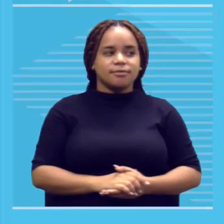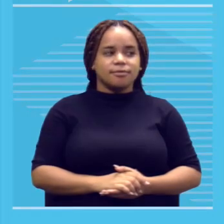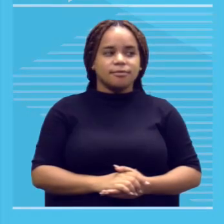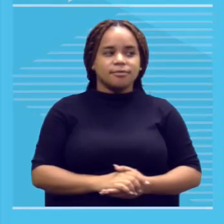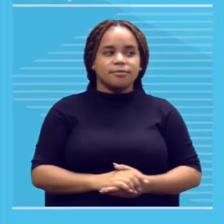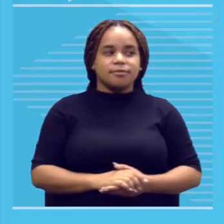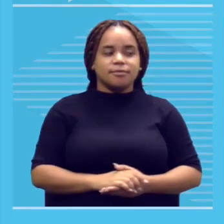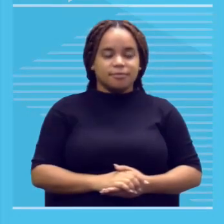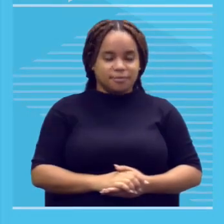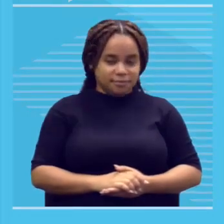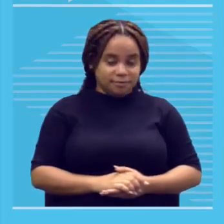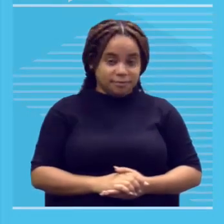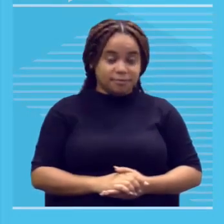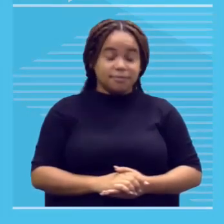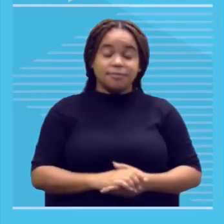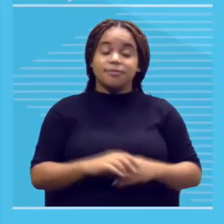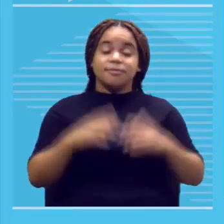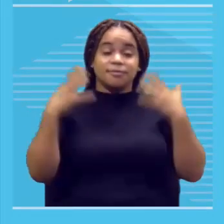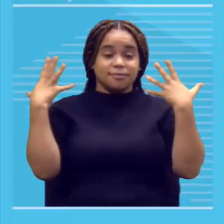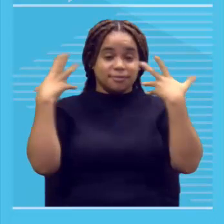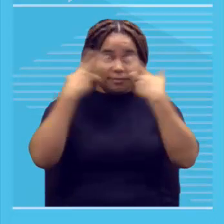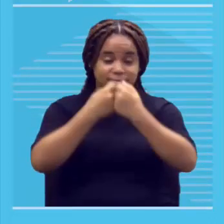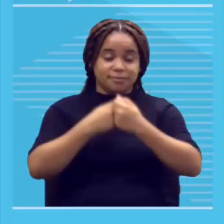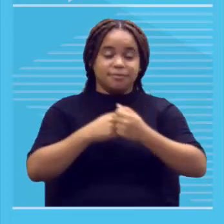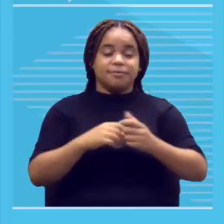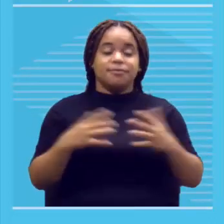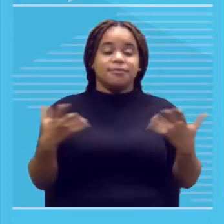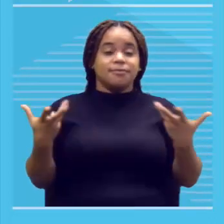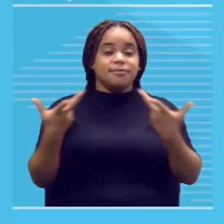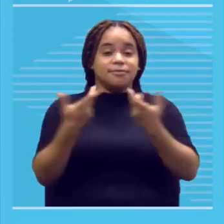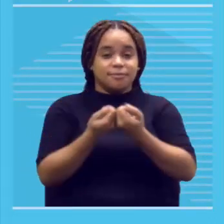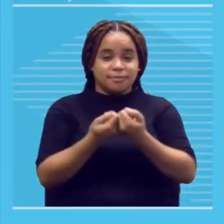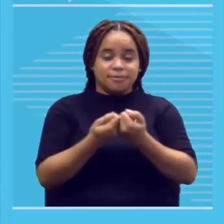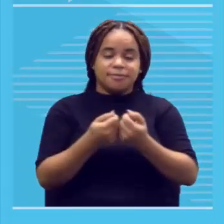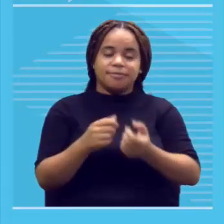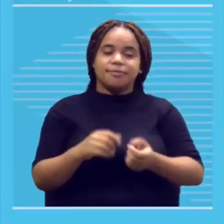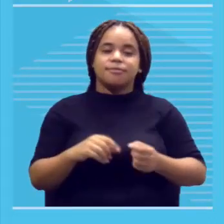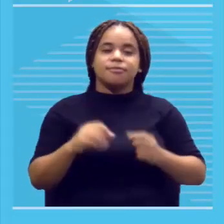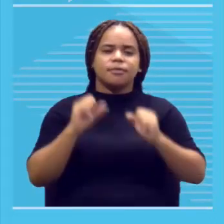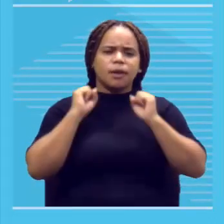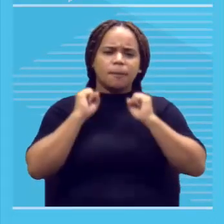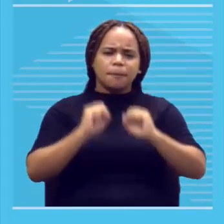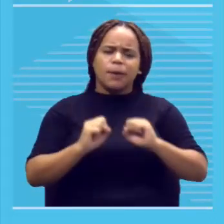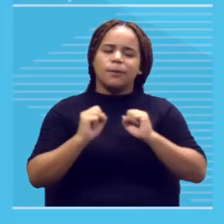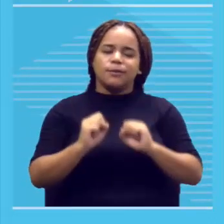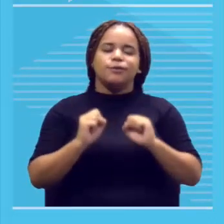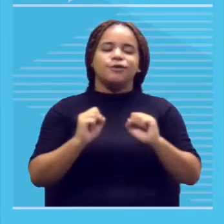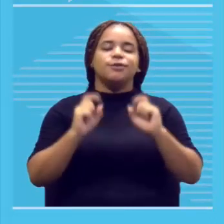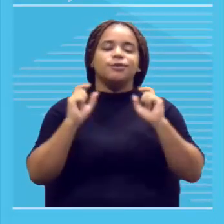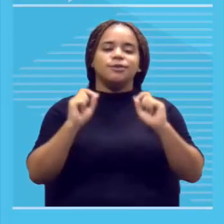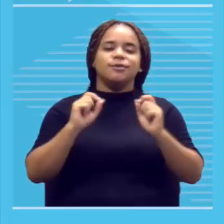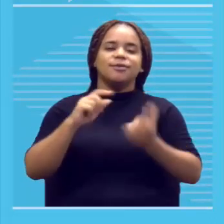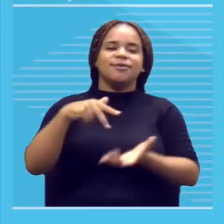Maravilha Maravilha que coisa linda que coisa Bela pode pode